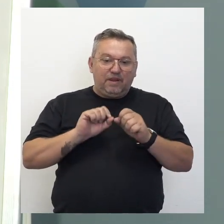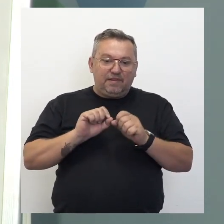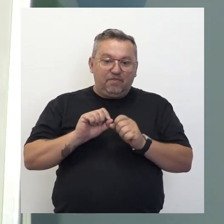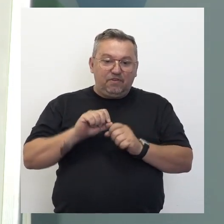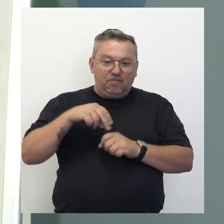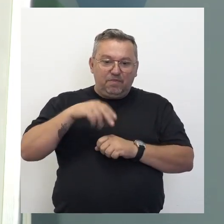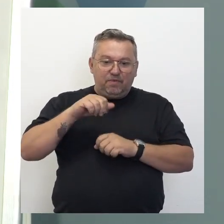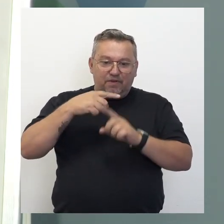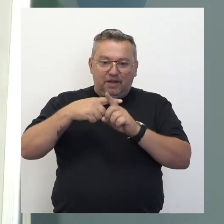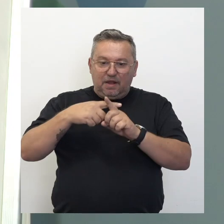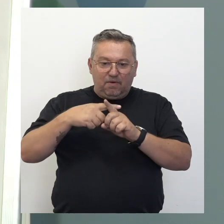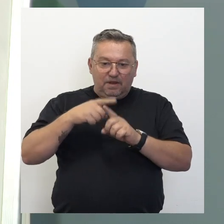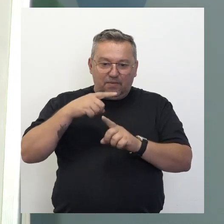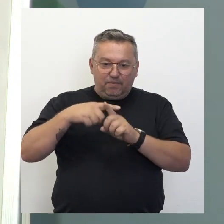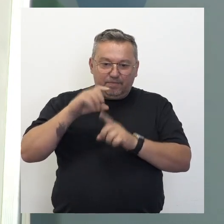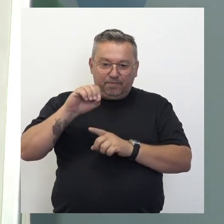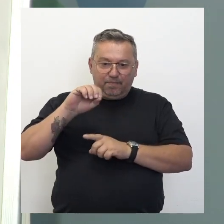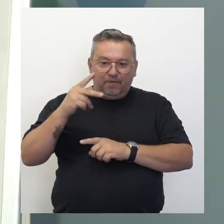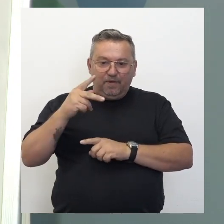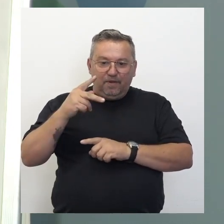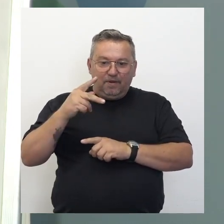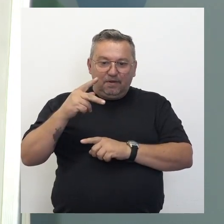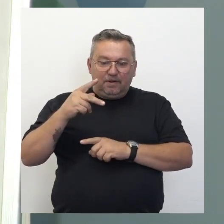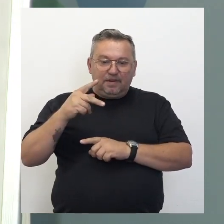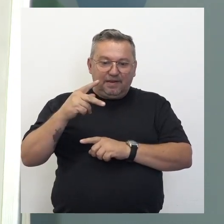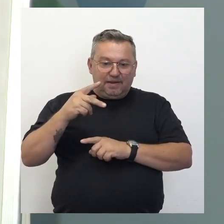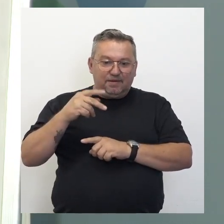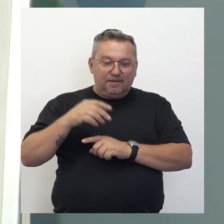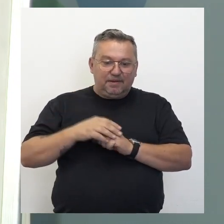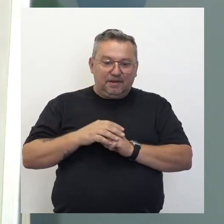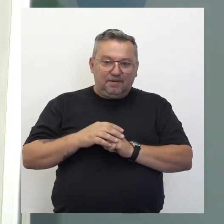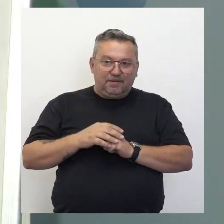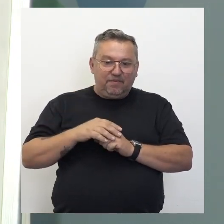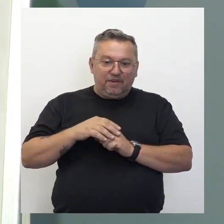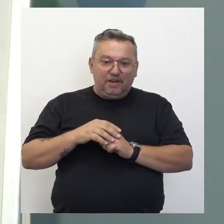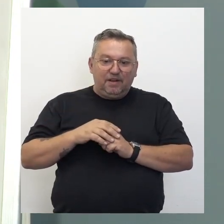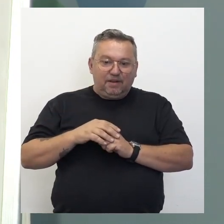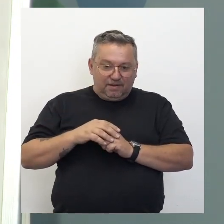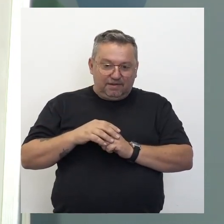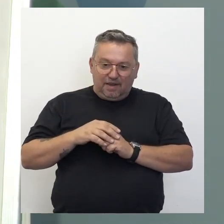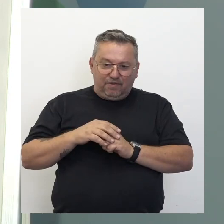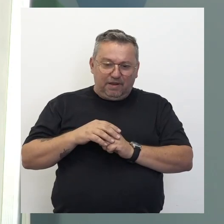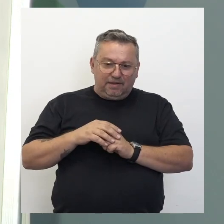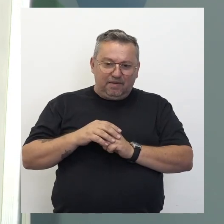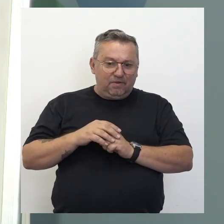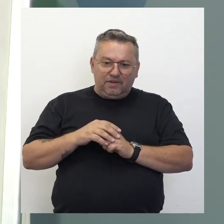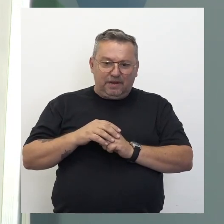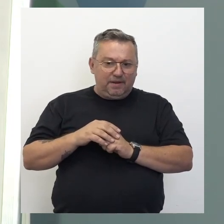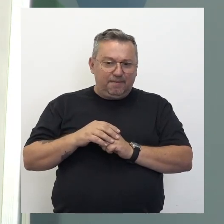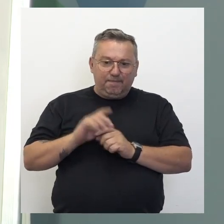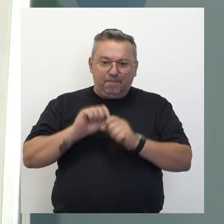Mais OH menos. Qual é a constante? Aquoso. Né? Tudo aquoso, isso. Vamos colocar aqui que está dissolvido em água. Qual é